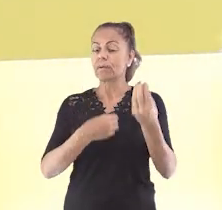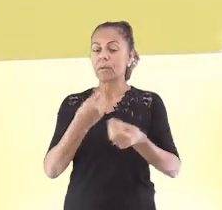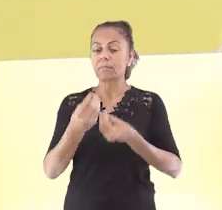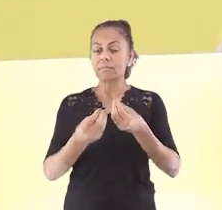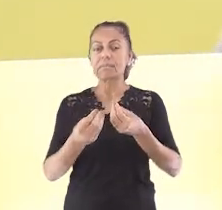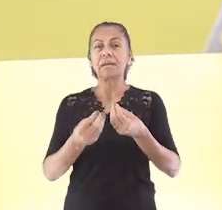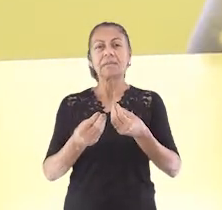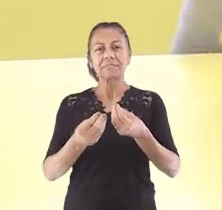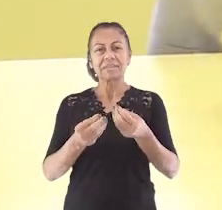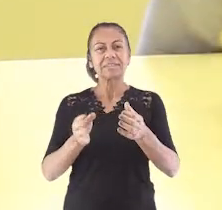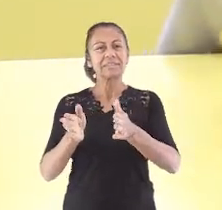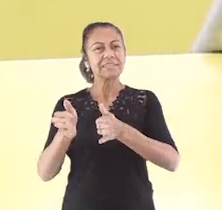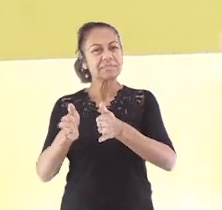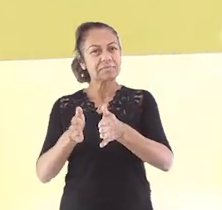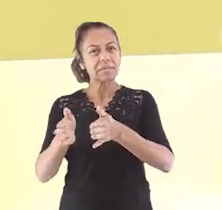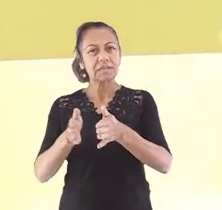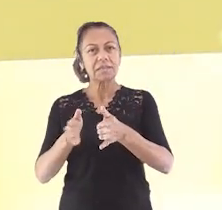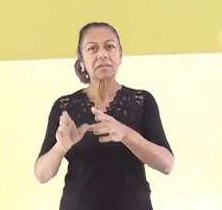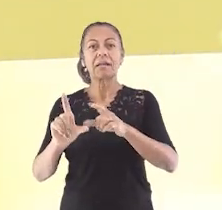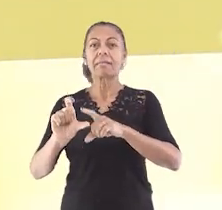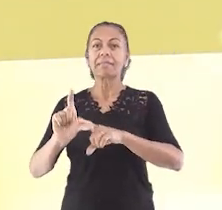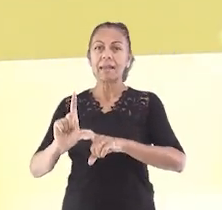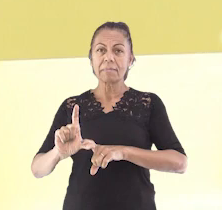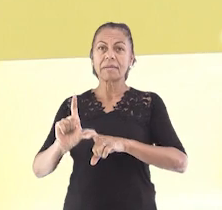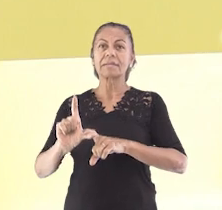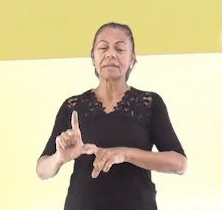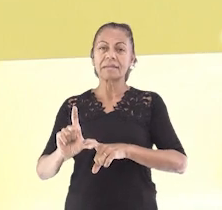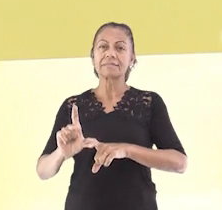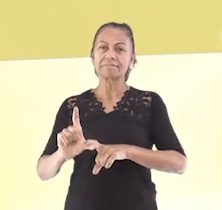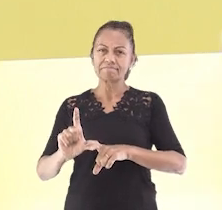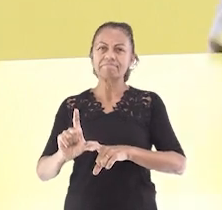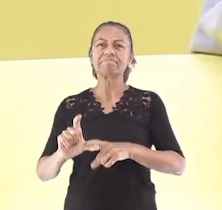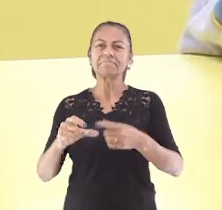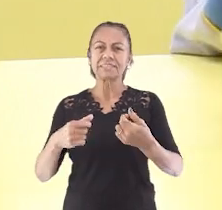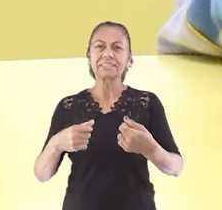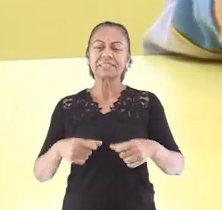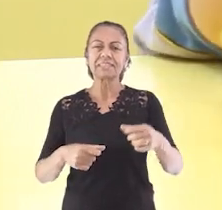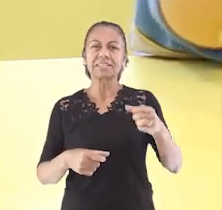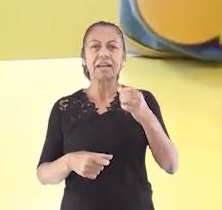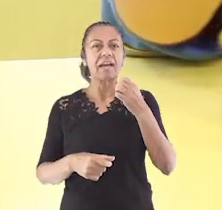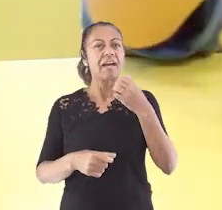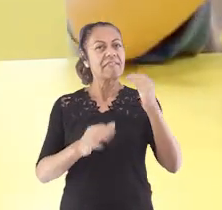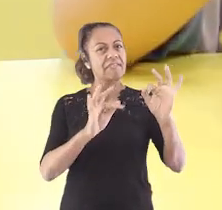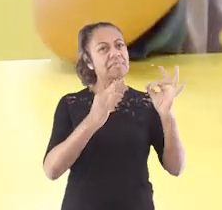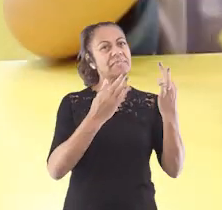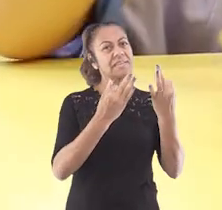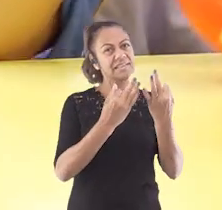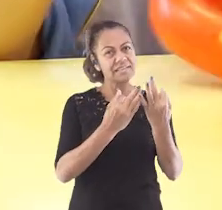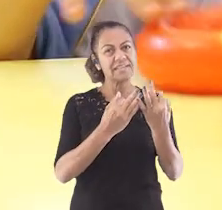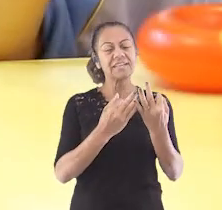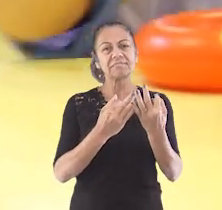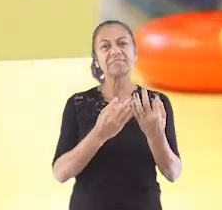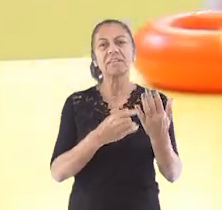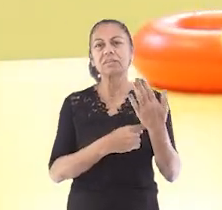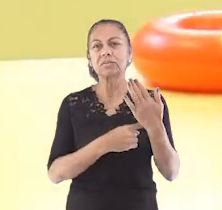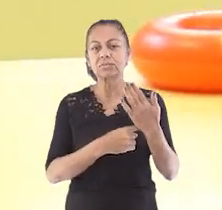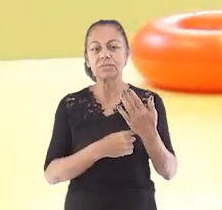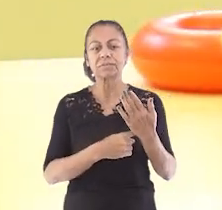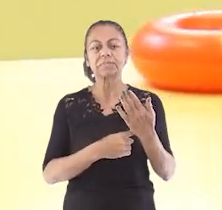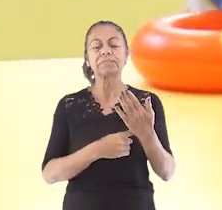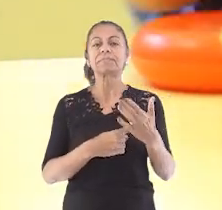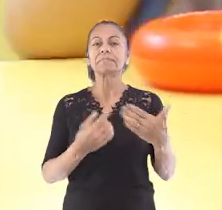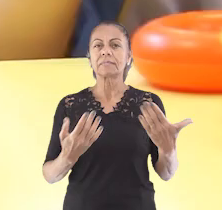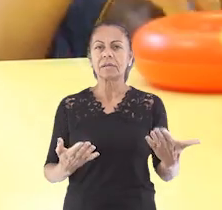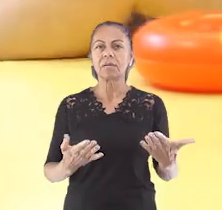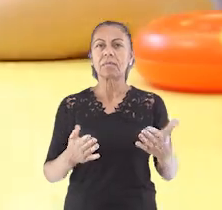e limites. Nesse período, somos bastante dependentes das pessoas que vivemos, principalmente dos nossos